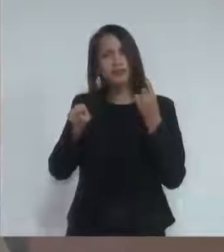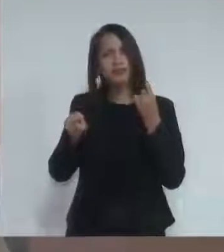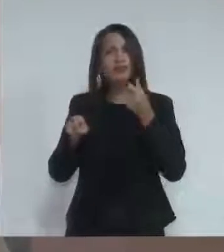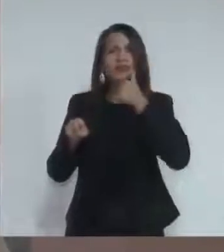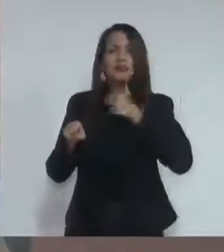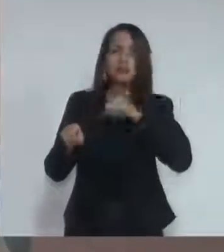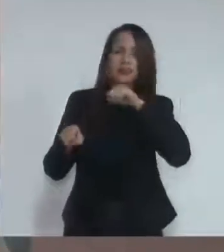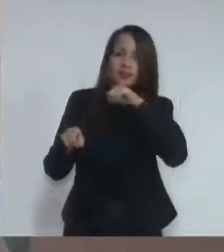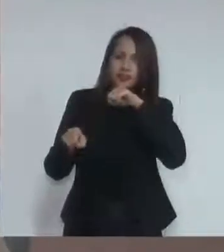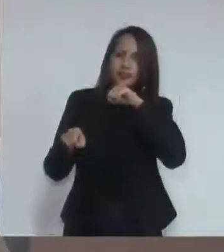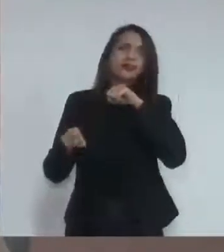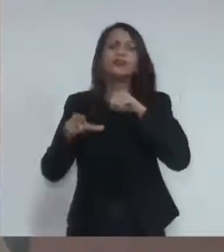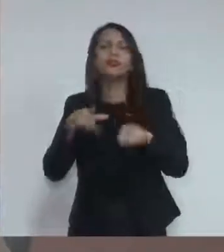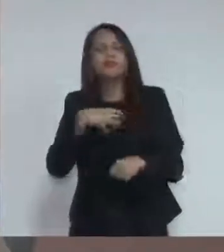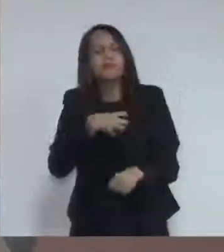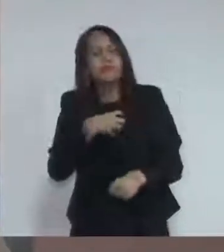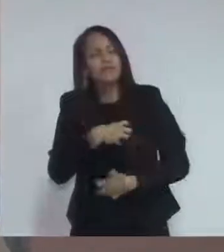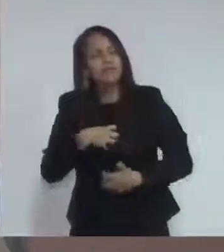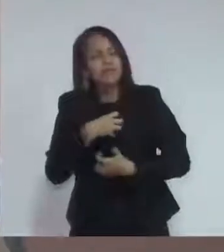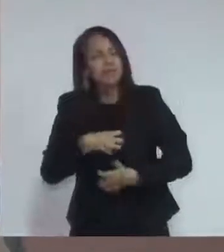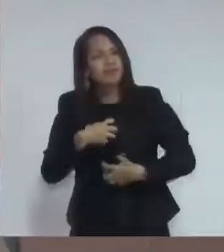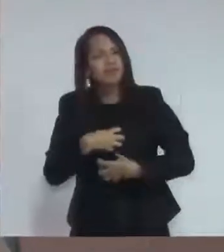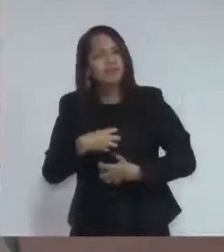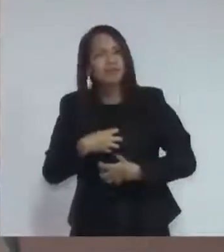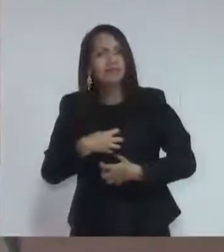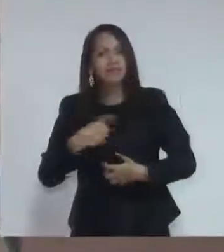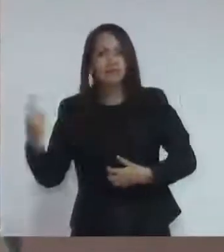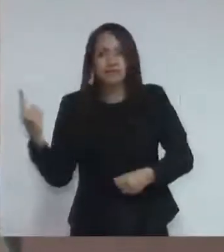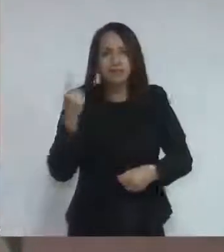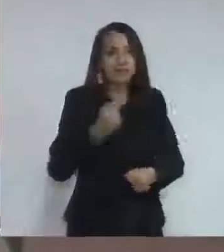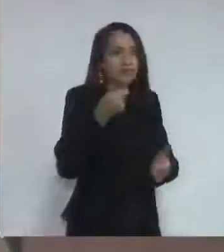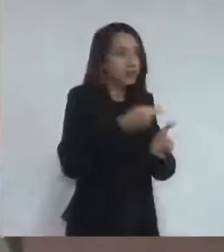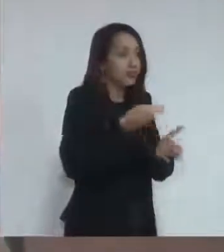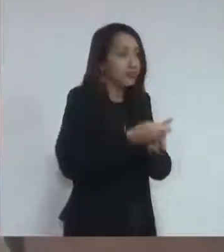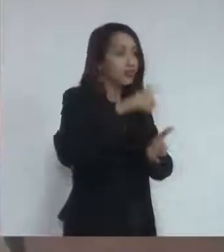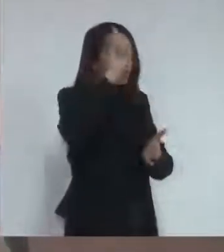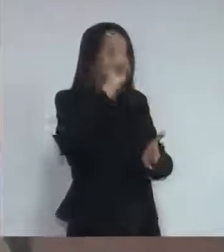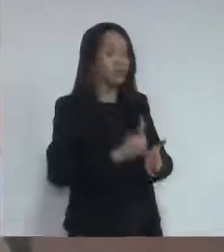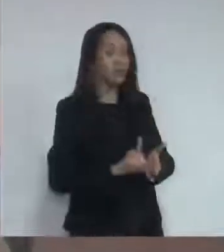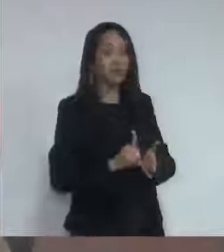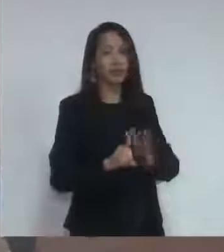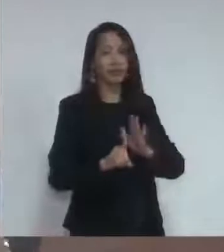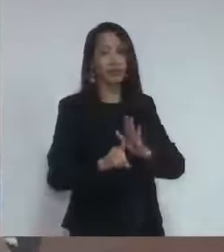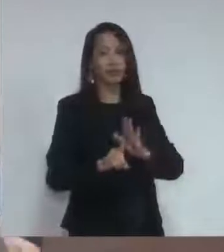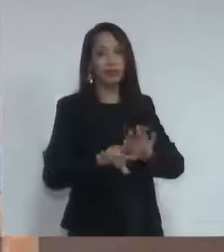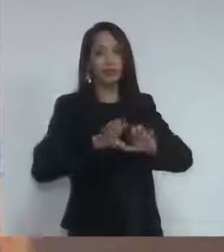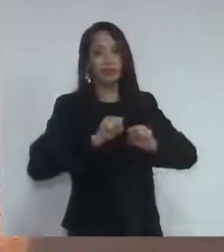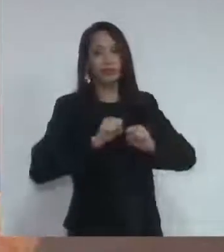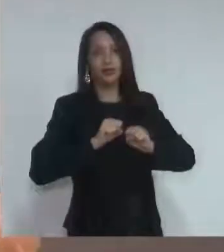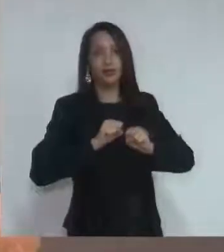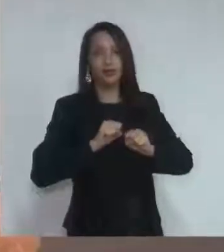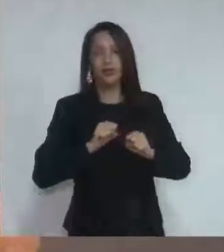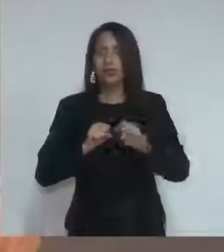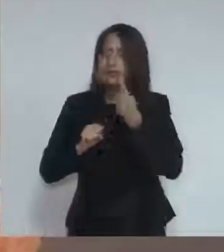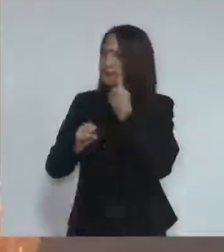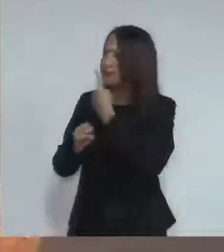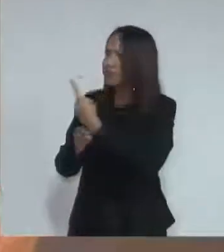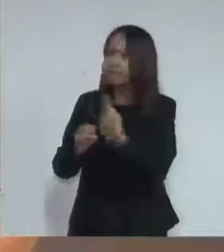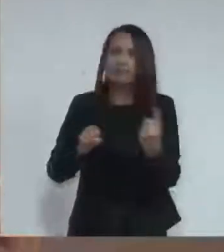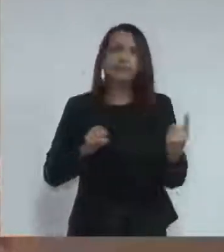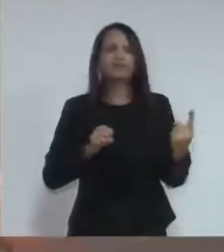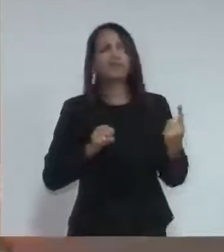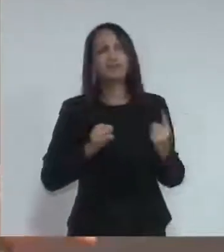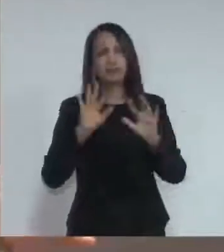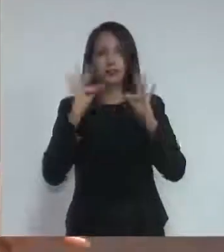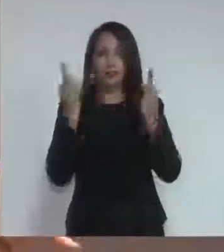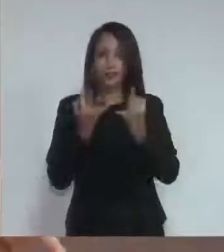não é ter que se sentir incomodada por vir exigir um direito. Não é? Olha o que a gente está fazendo com as nossas famílias.